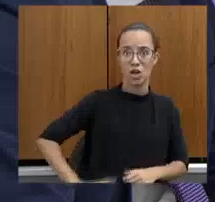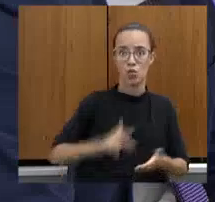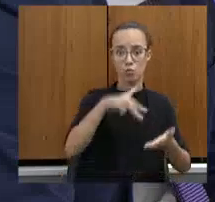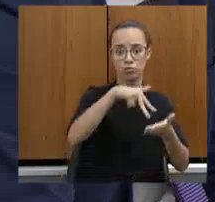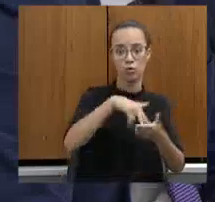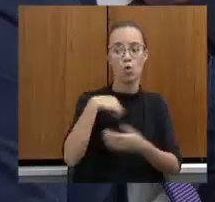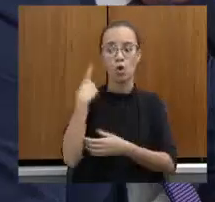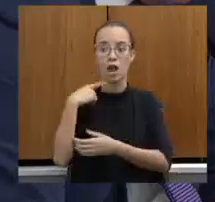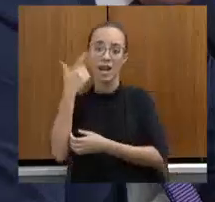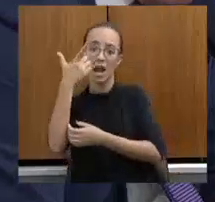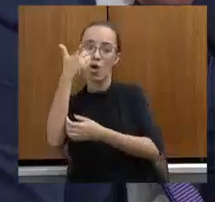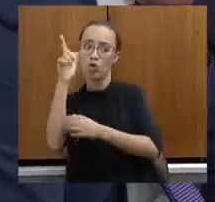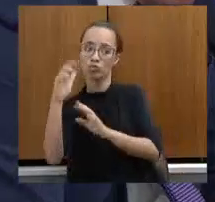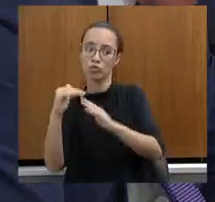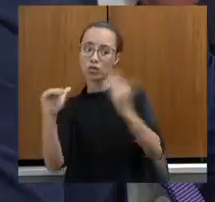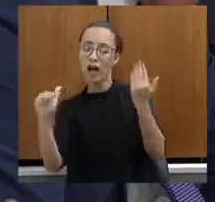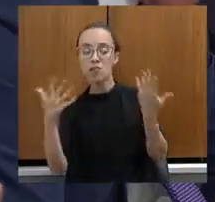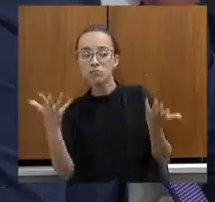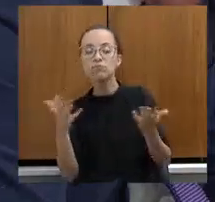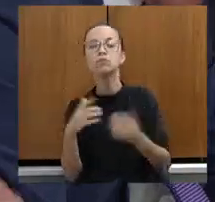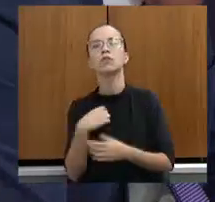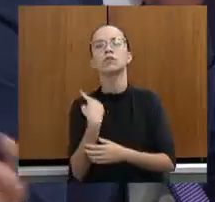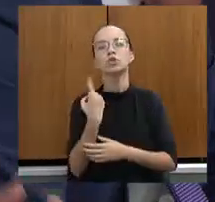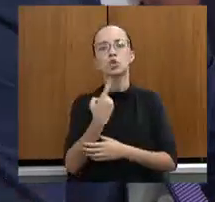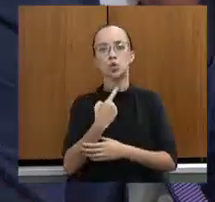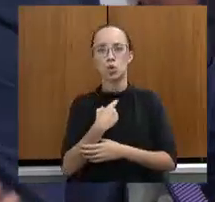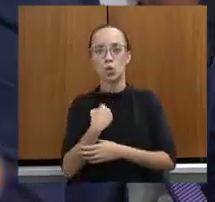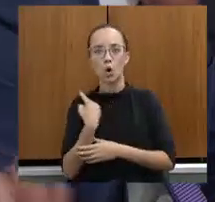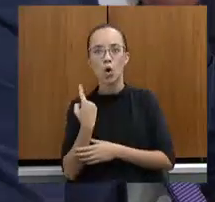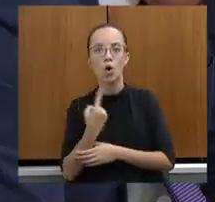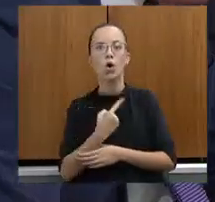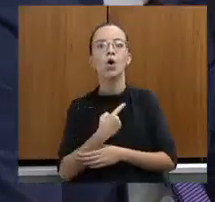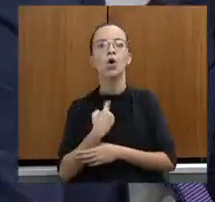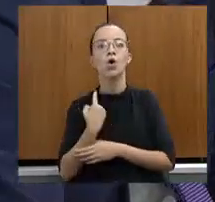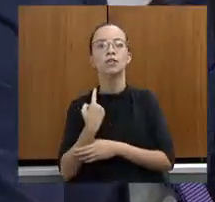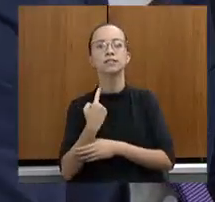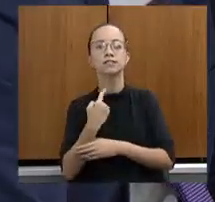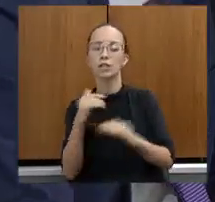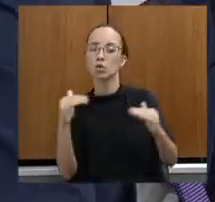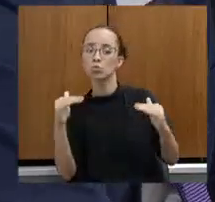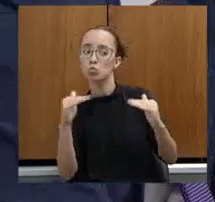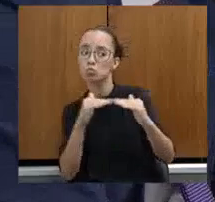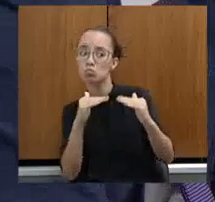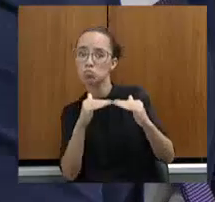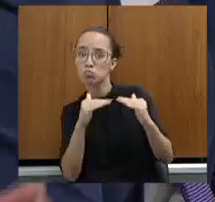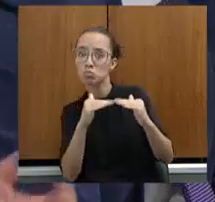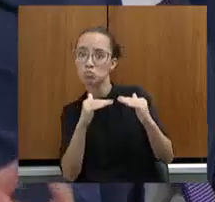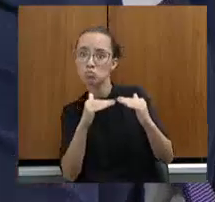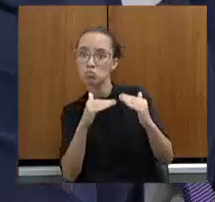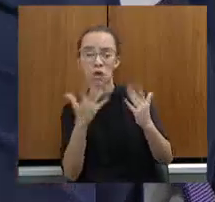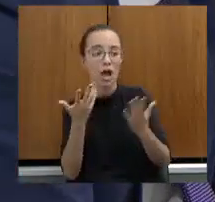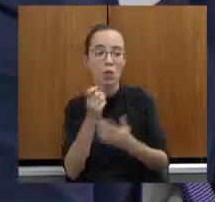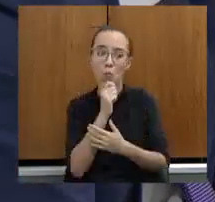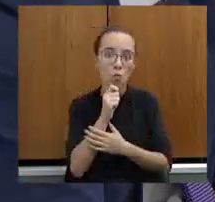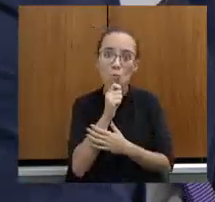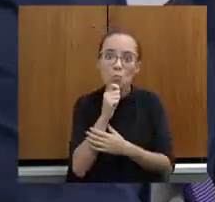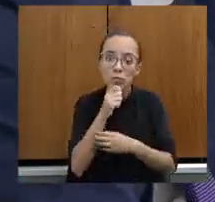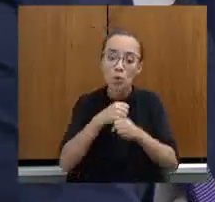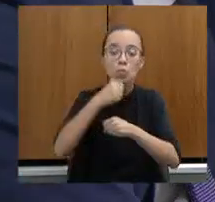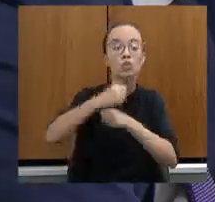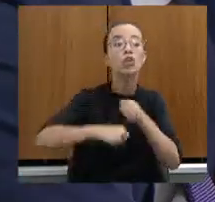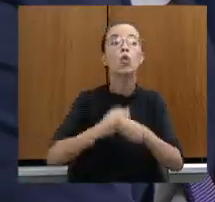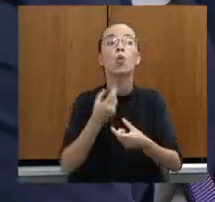parlamentares tinham outro posicionamento então o fato de nós não chegarmos a um denominador como vai ser tratado como o quê no próximo